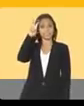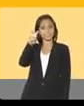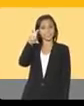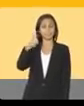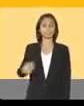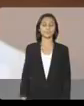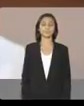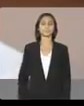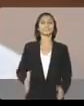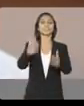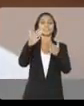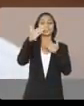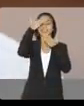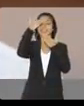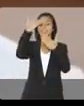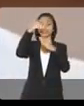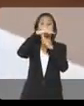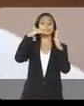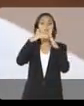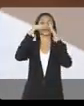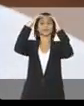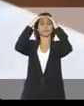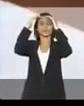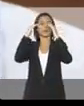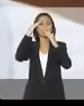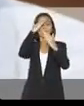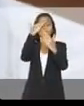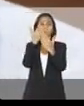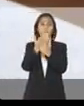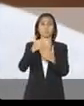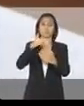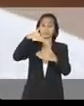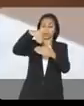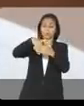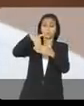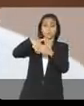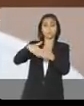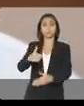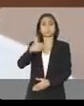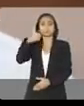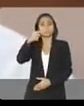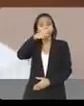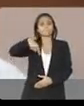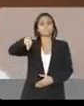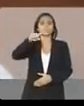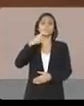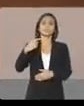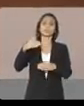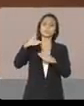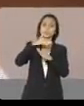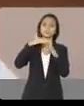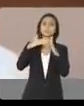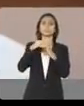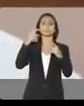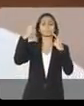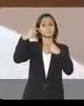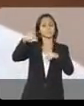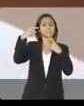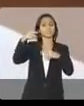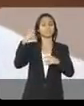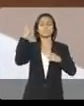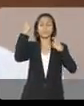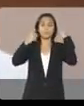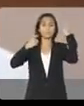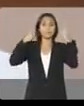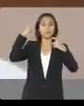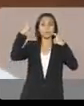É 25! Eu quero agradecer a todos que me honraram com a confiança do voto no primeiro turno. Durante toda a campanha, eu fui alvo de